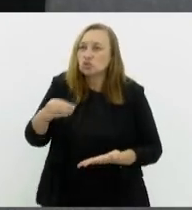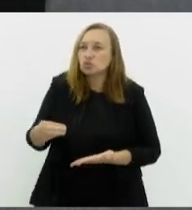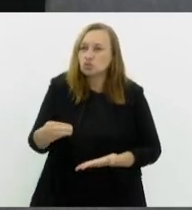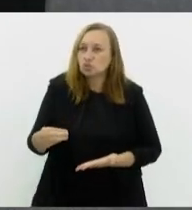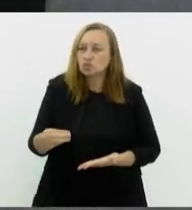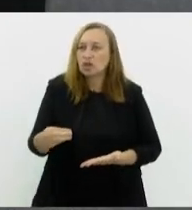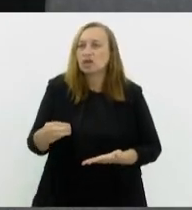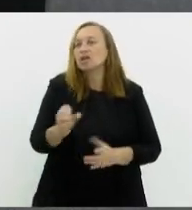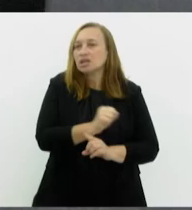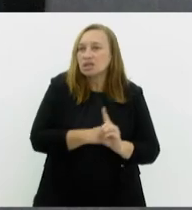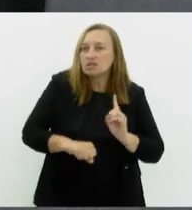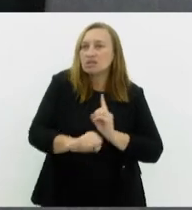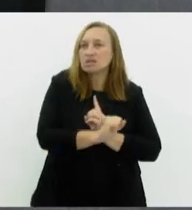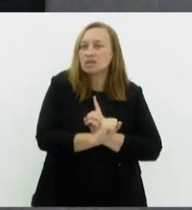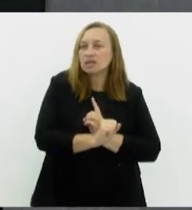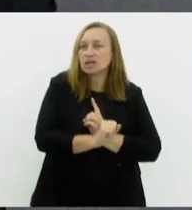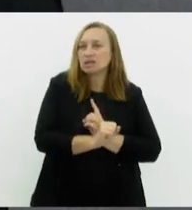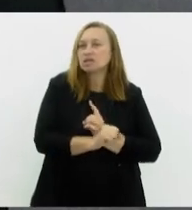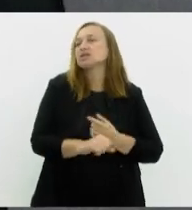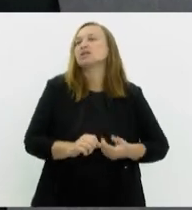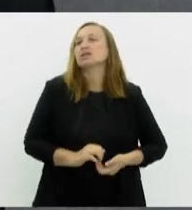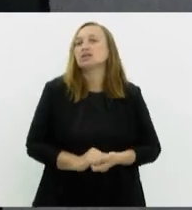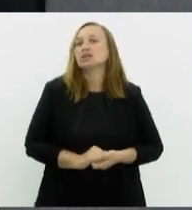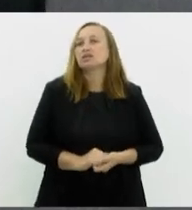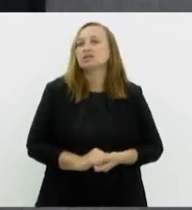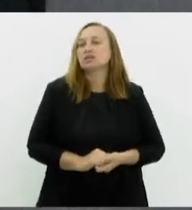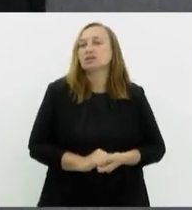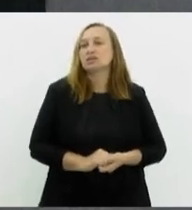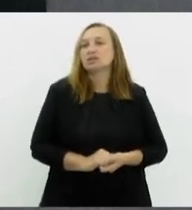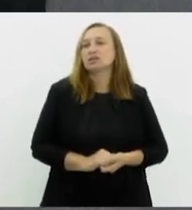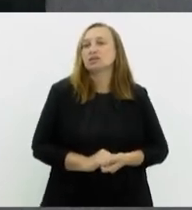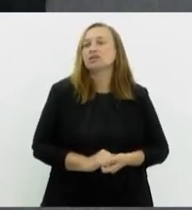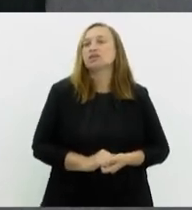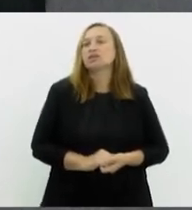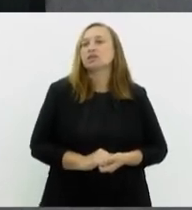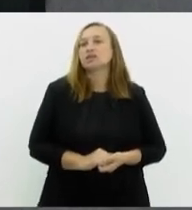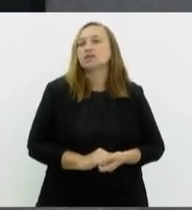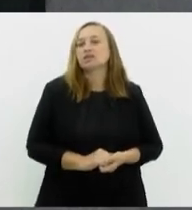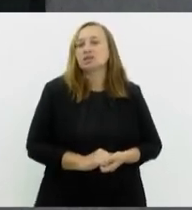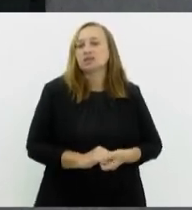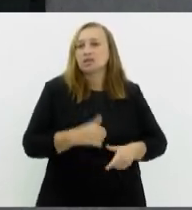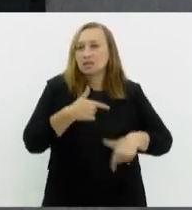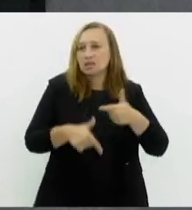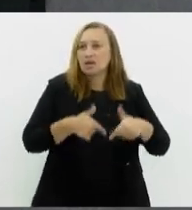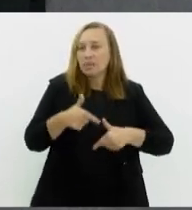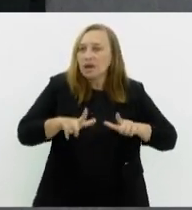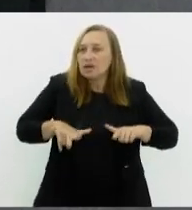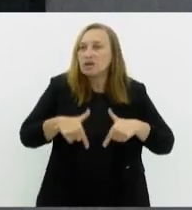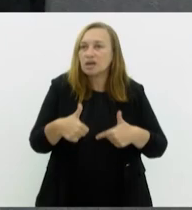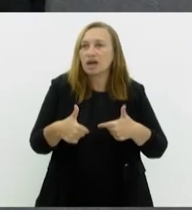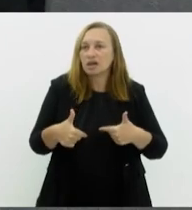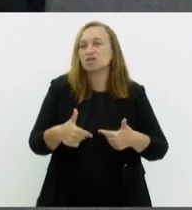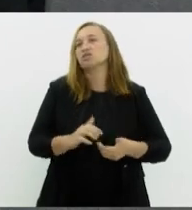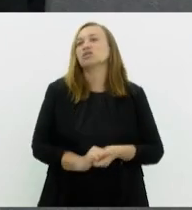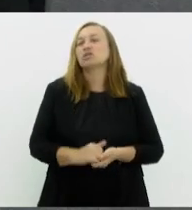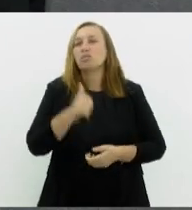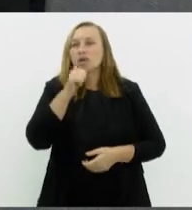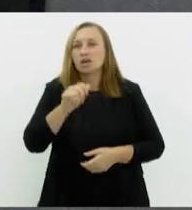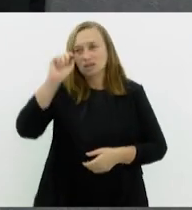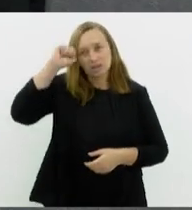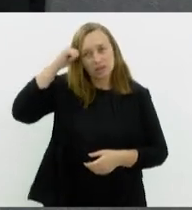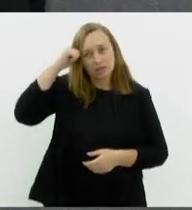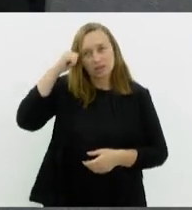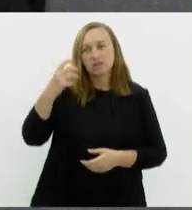da sociedade, que, portanto, são elas que carregam essa sociedade nas costas. Então, são as mulheres negras que